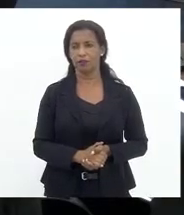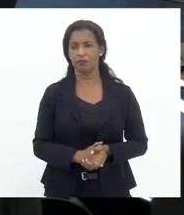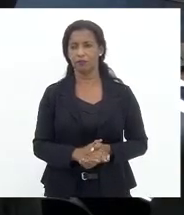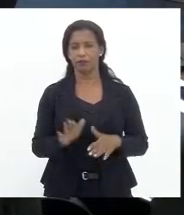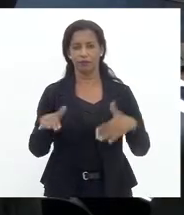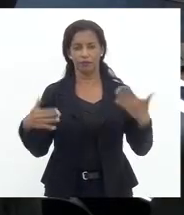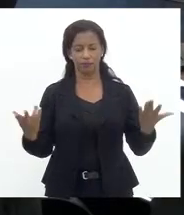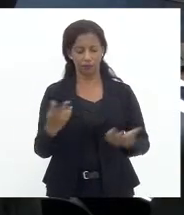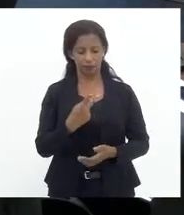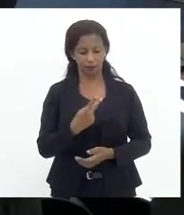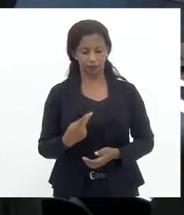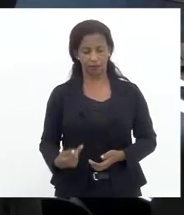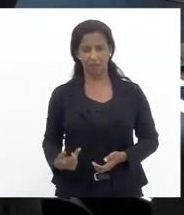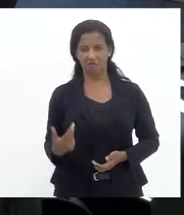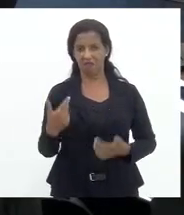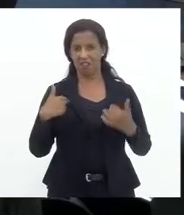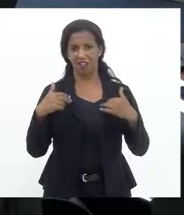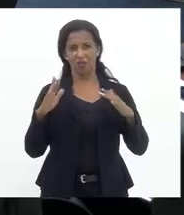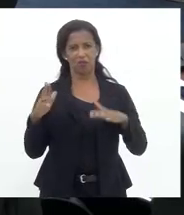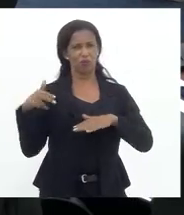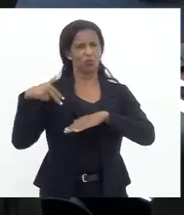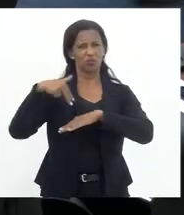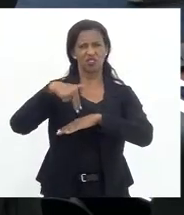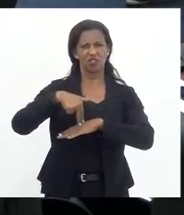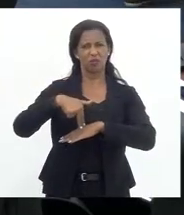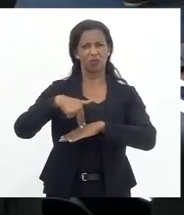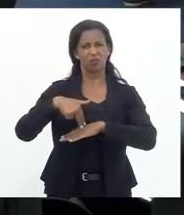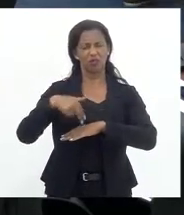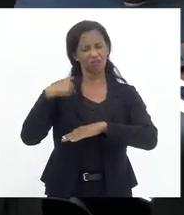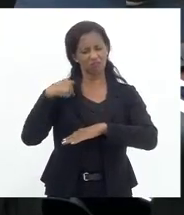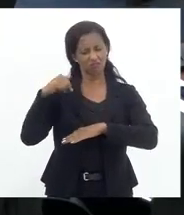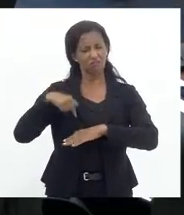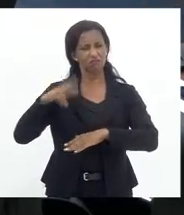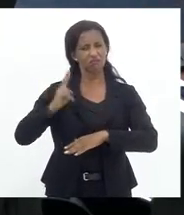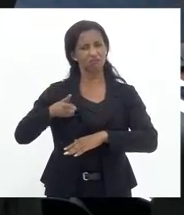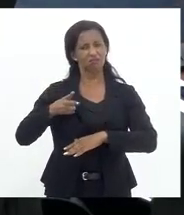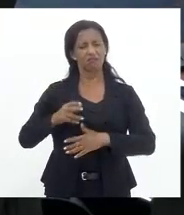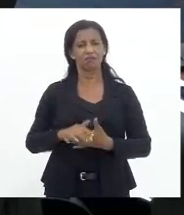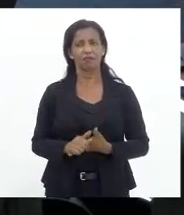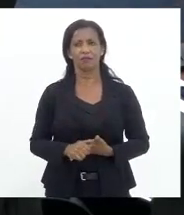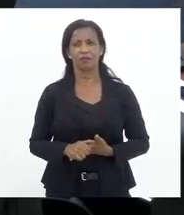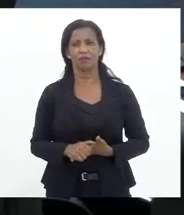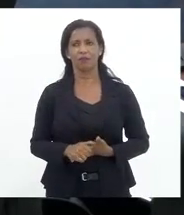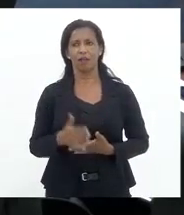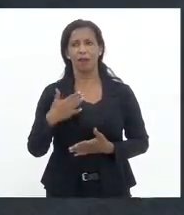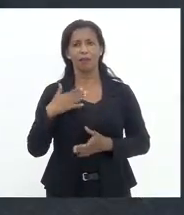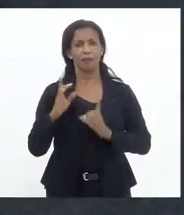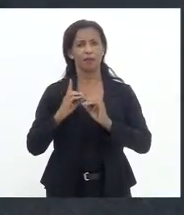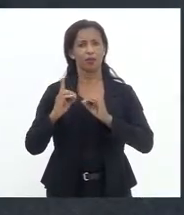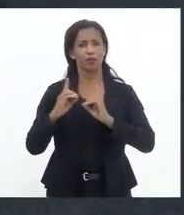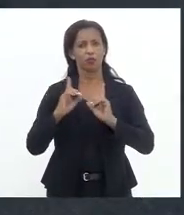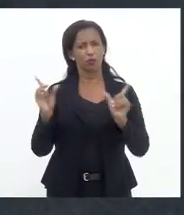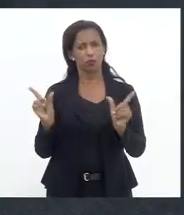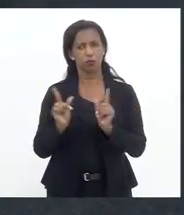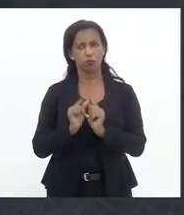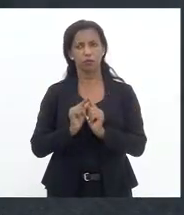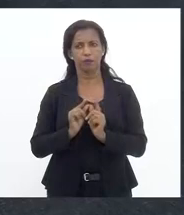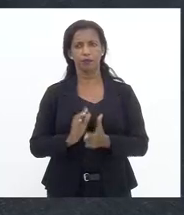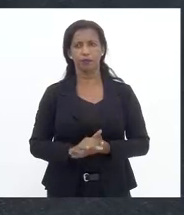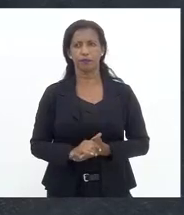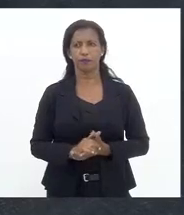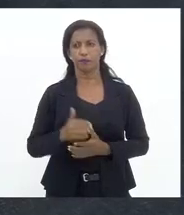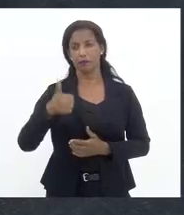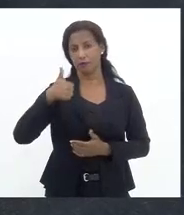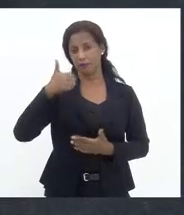Senhor presidente, não vou nem usar ali a tribuna, vou falar daqui mesmo. A minha discussão é bem breve.